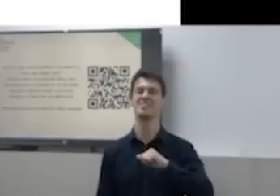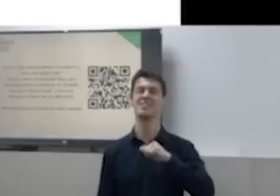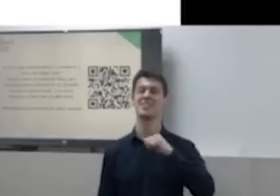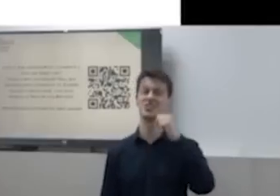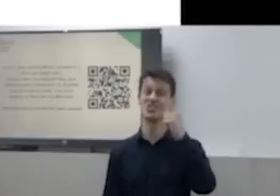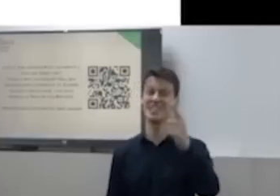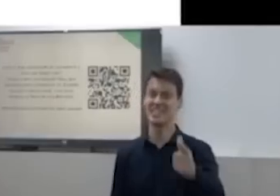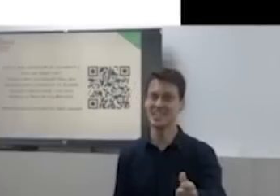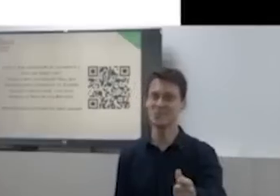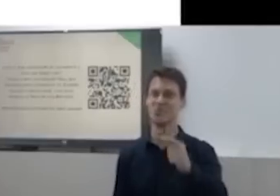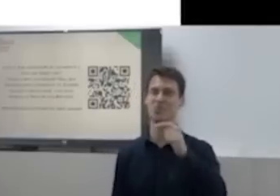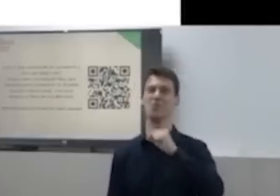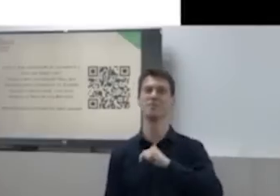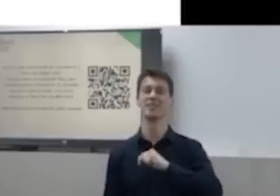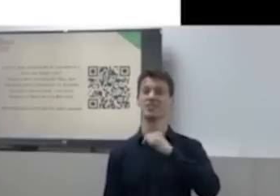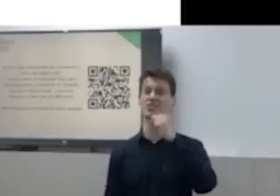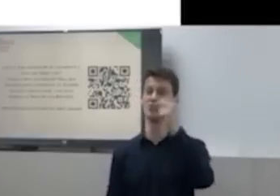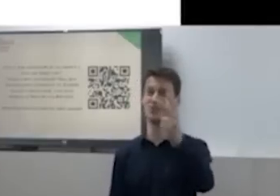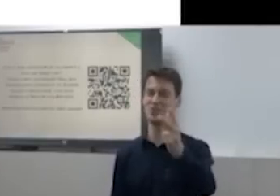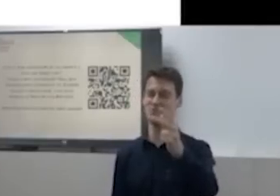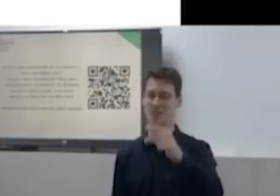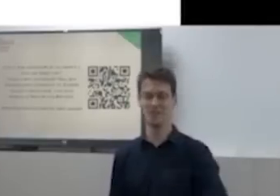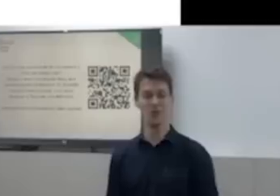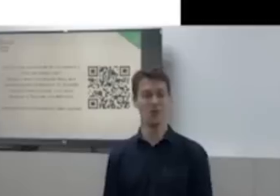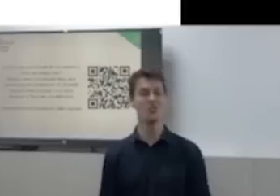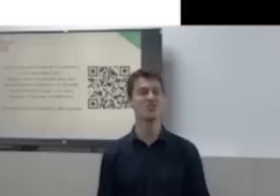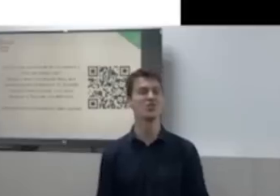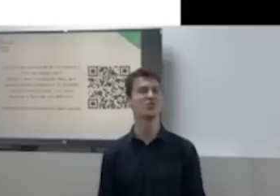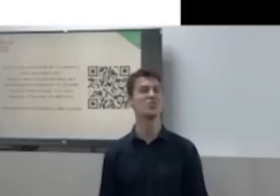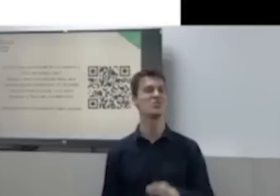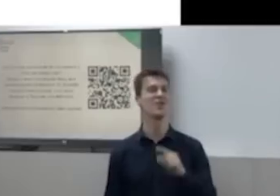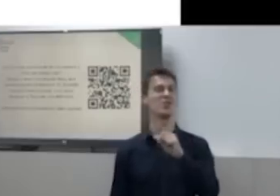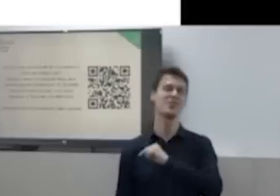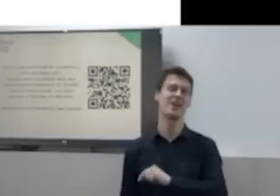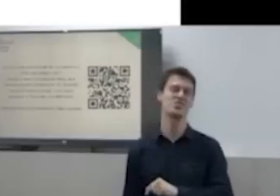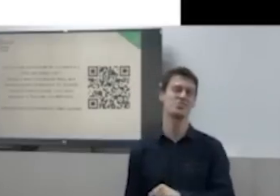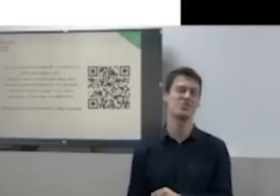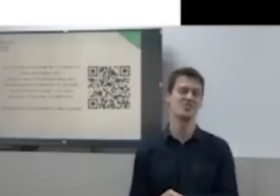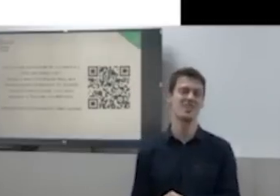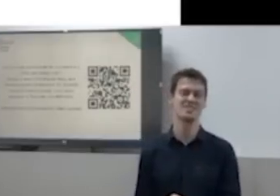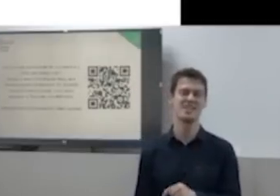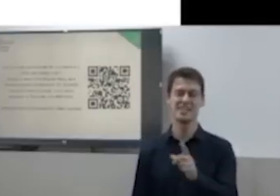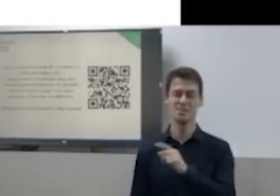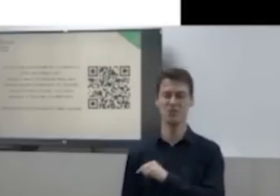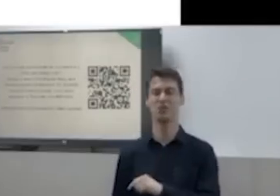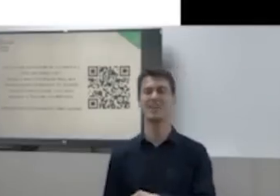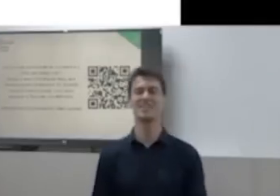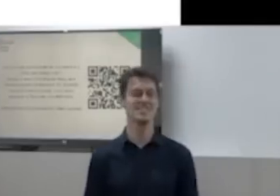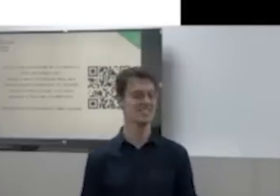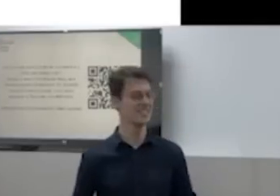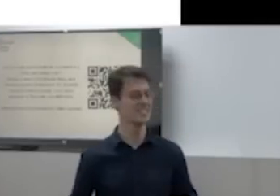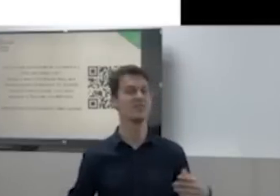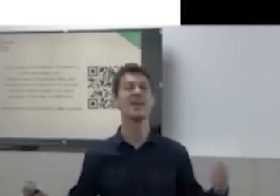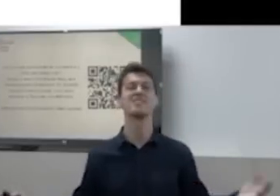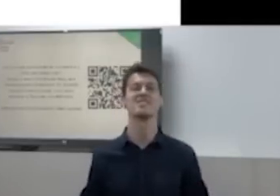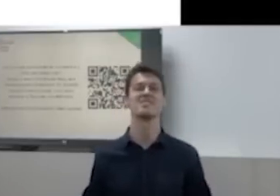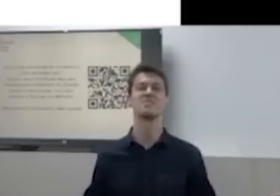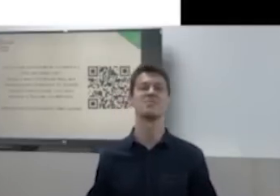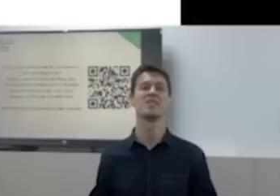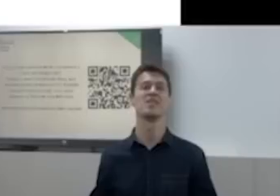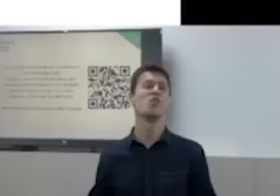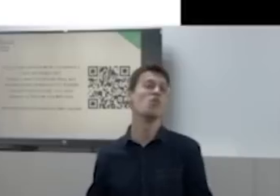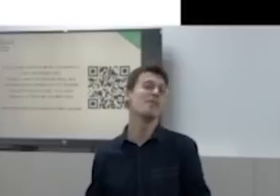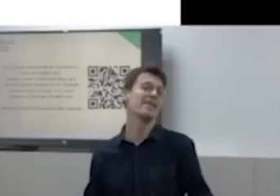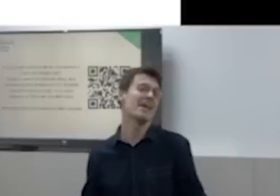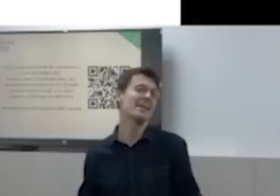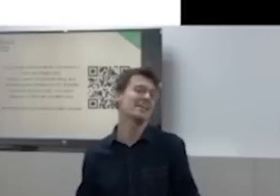para celular, de livro, de filme? Hoje eu trouxe uma novidade para vocês. Lembra que eu falei que existem as